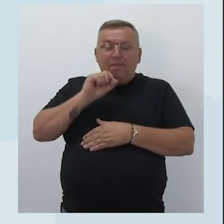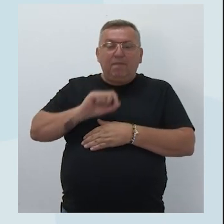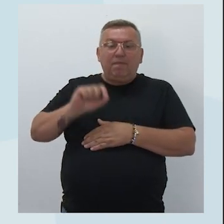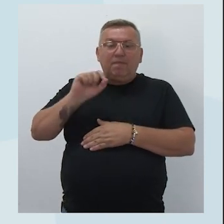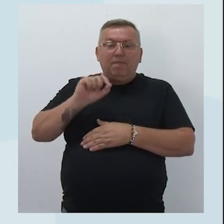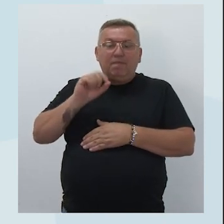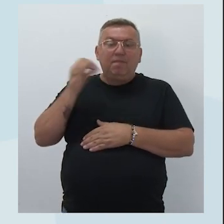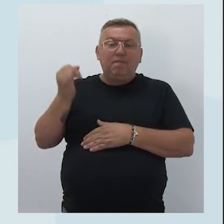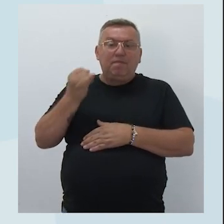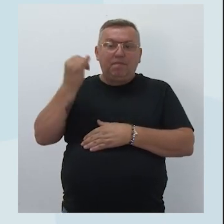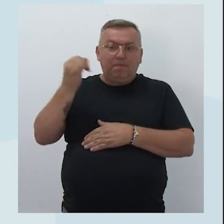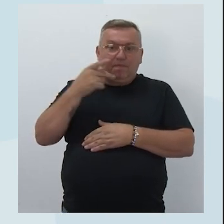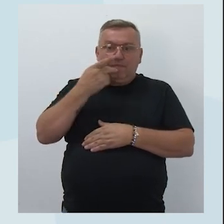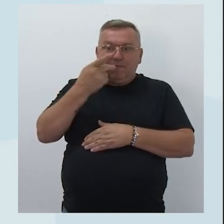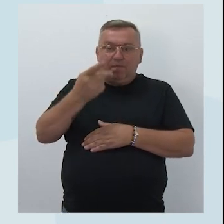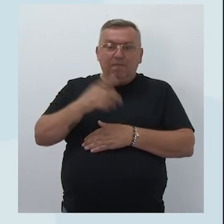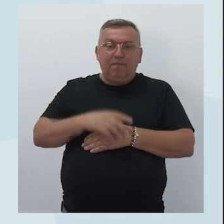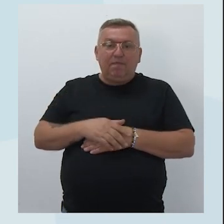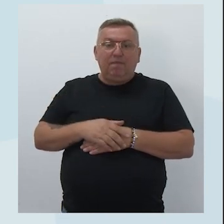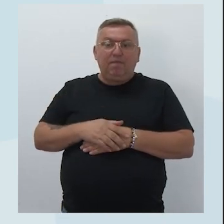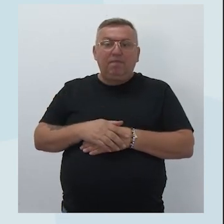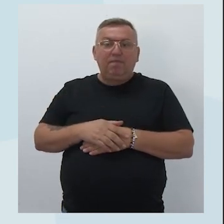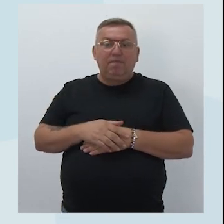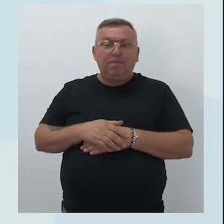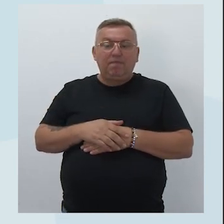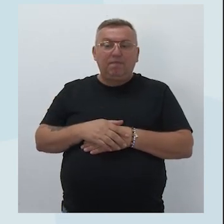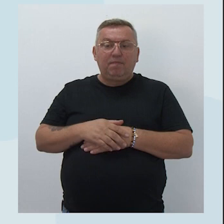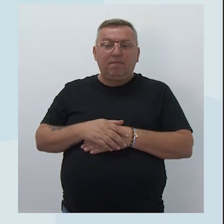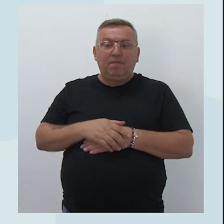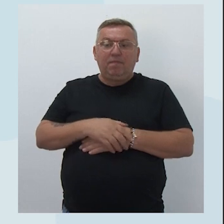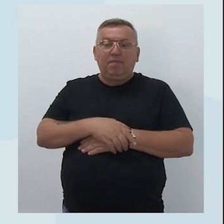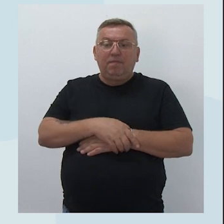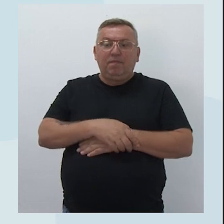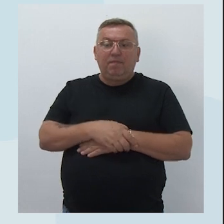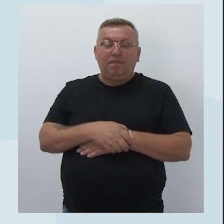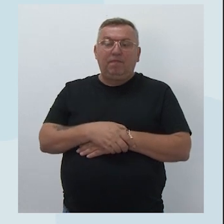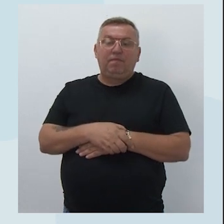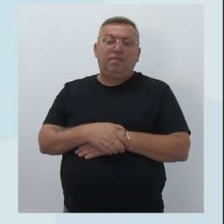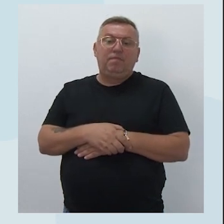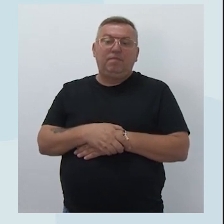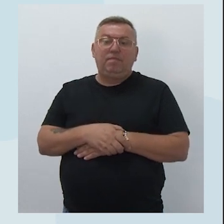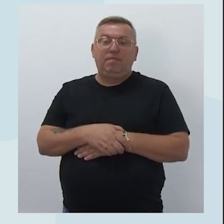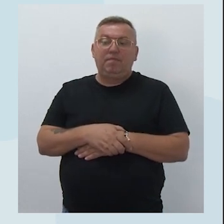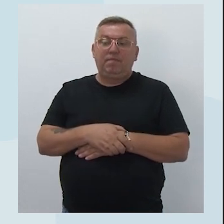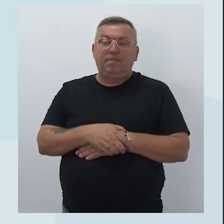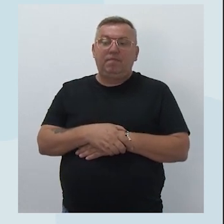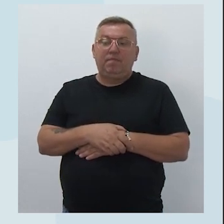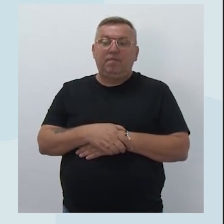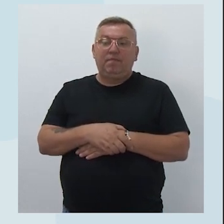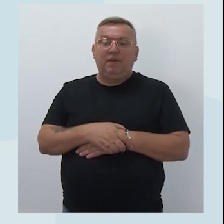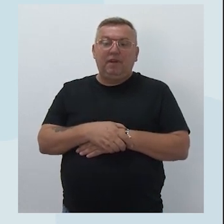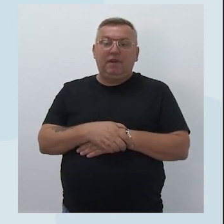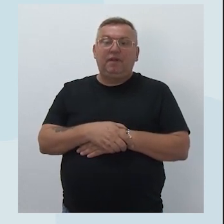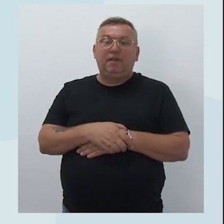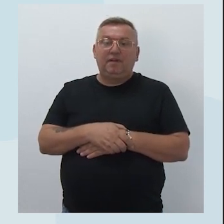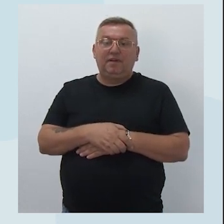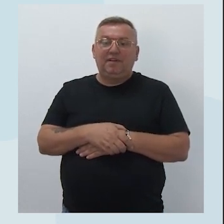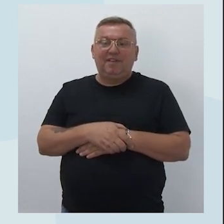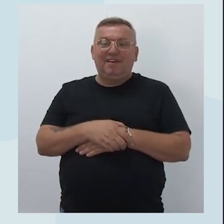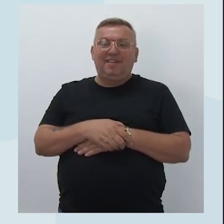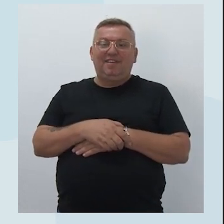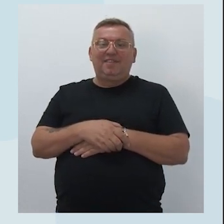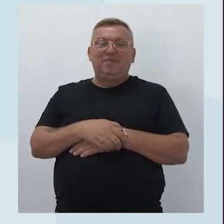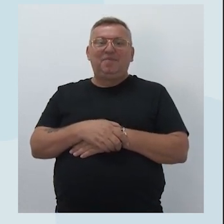bem importante a gente pensar. Próximo slide, por favor, né?